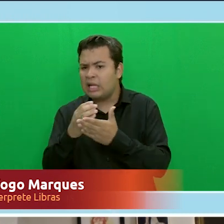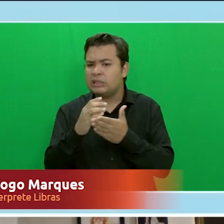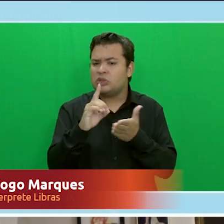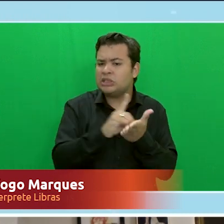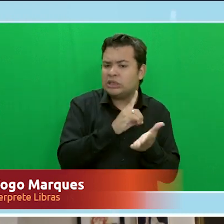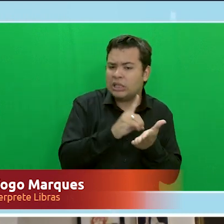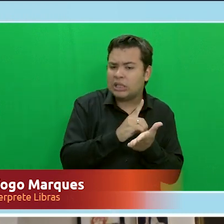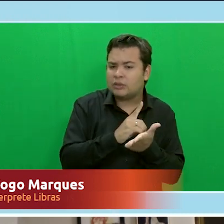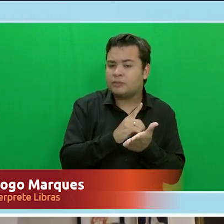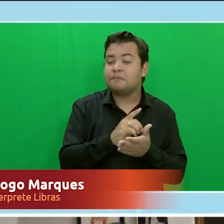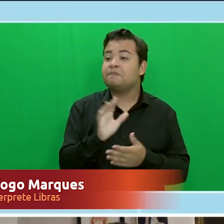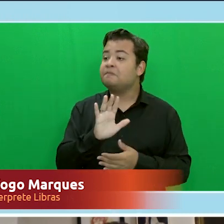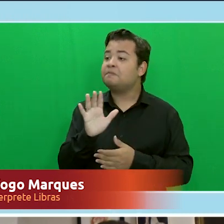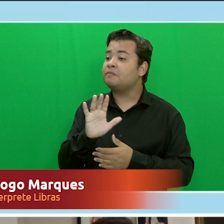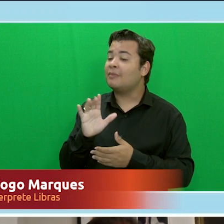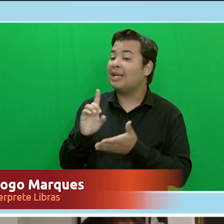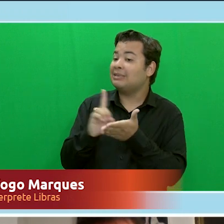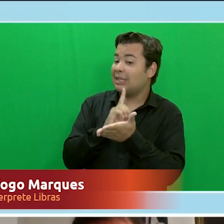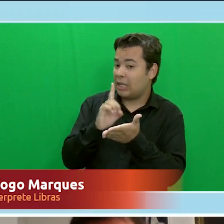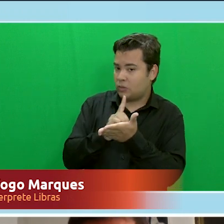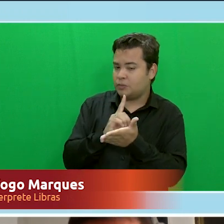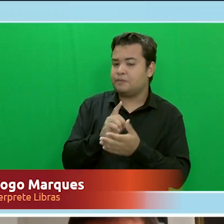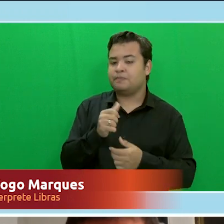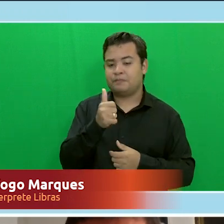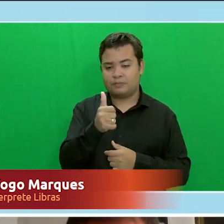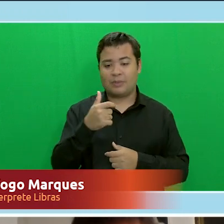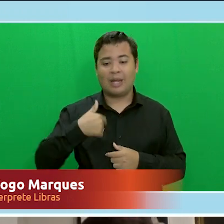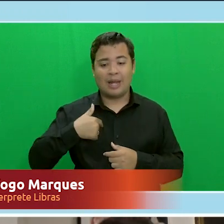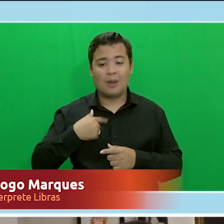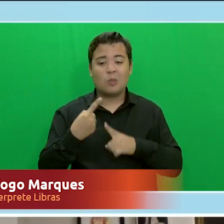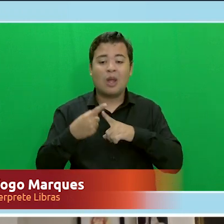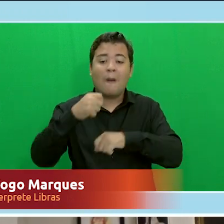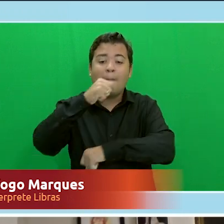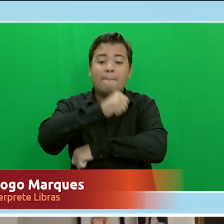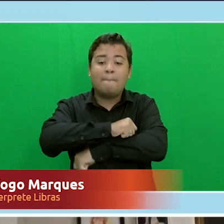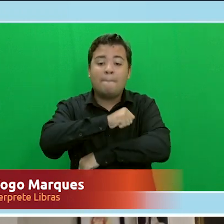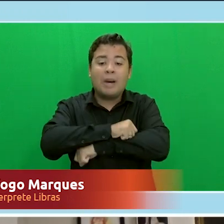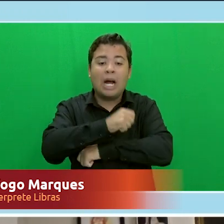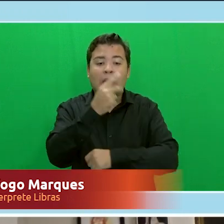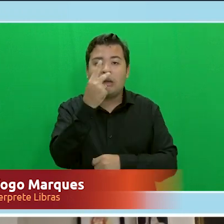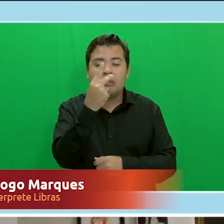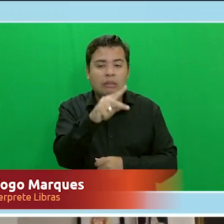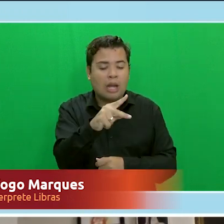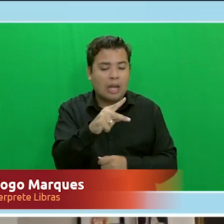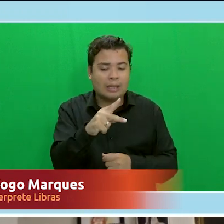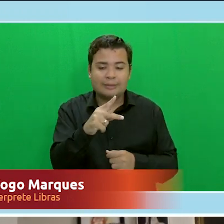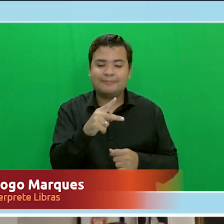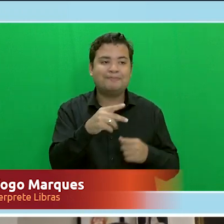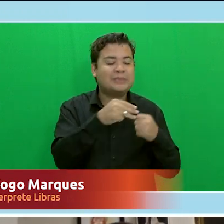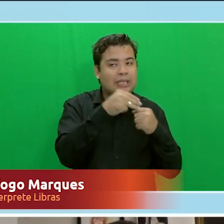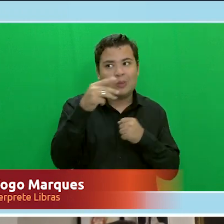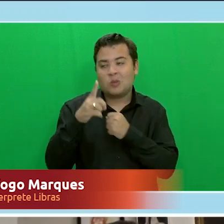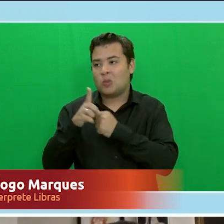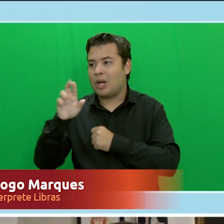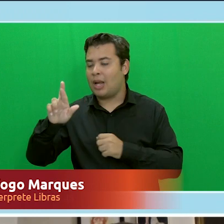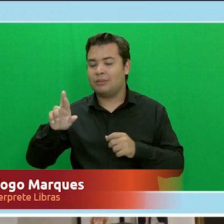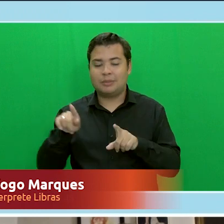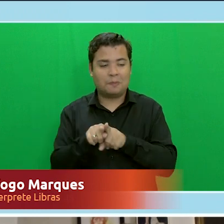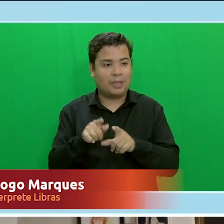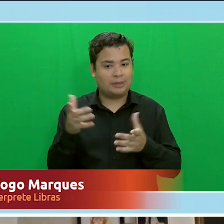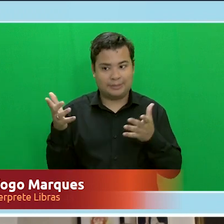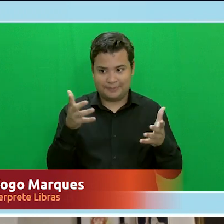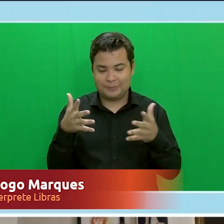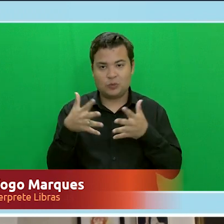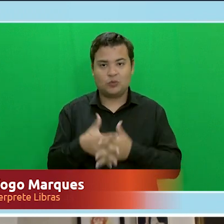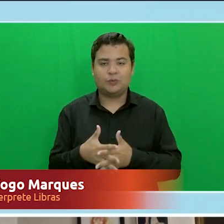Foi o mestrado. A tese é Goiânia, Brasília e Palmas. É porque eu fui banca dela nas duas, no mestrado e